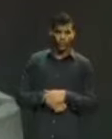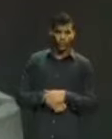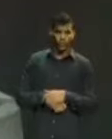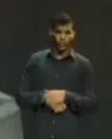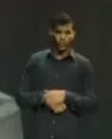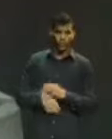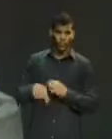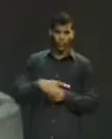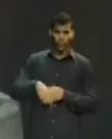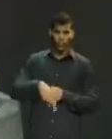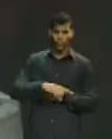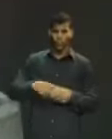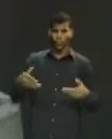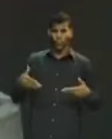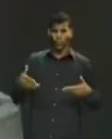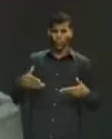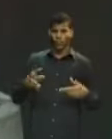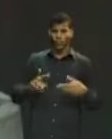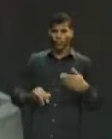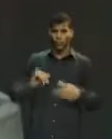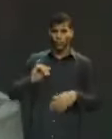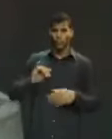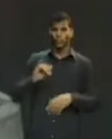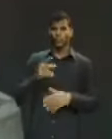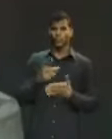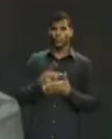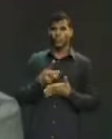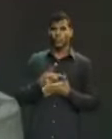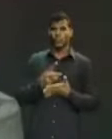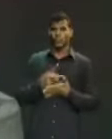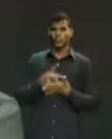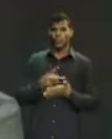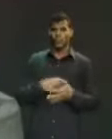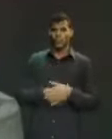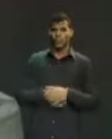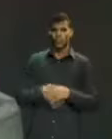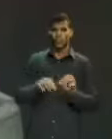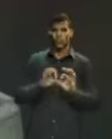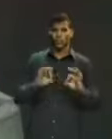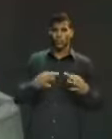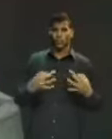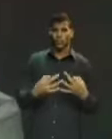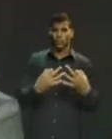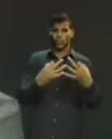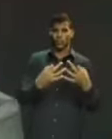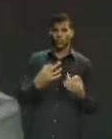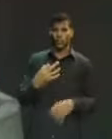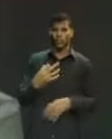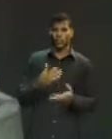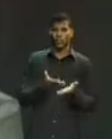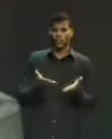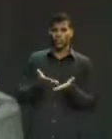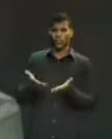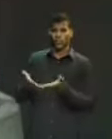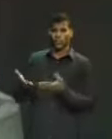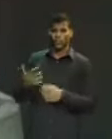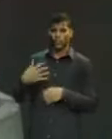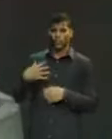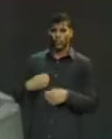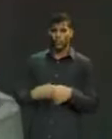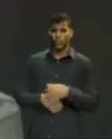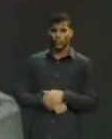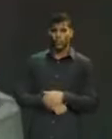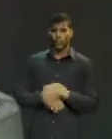vamos, até hoje, periodicamente, às famílias que perderam filhos na faixa